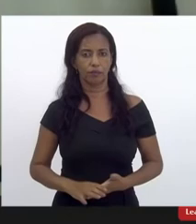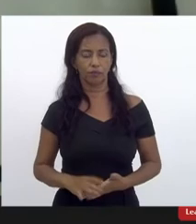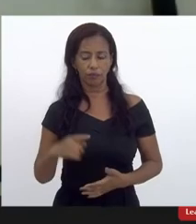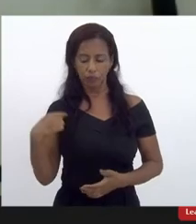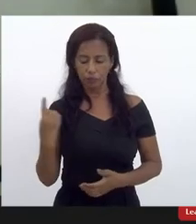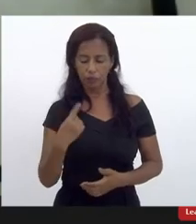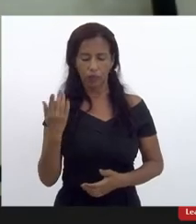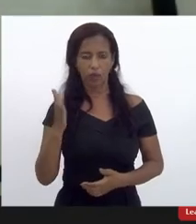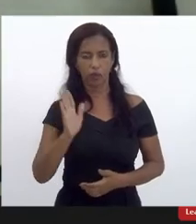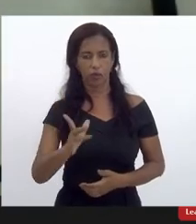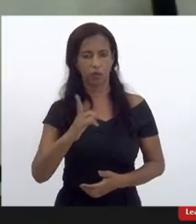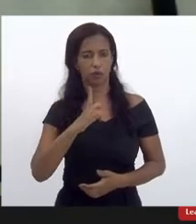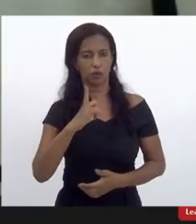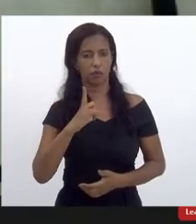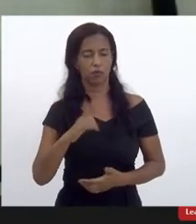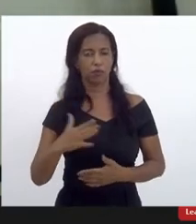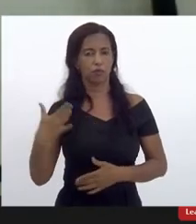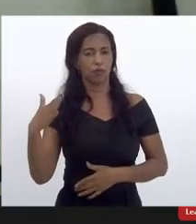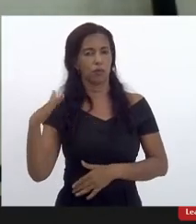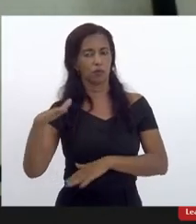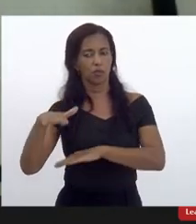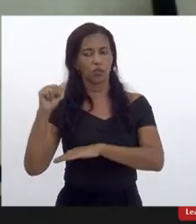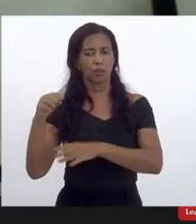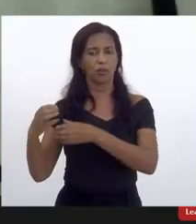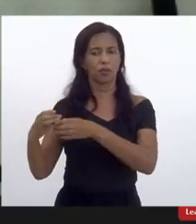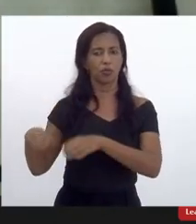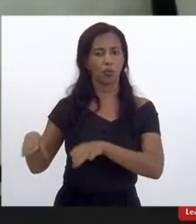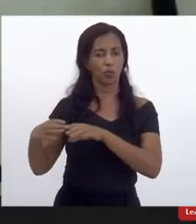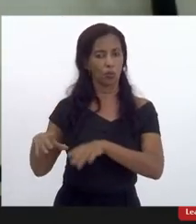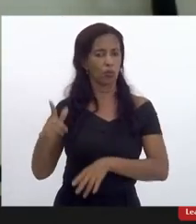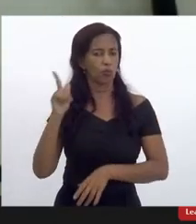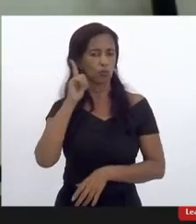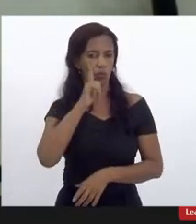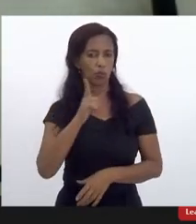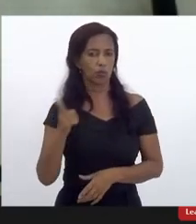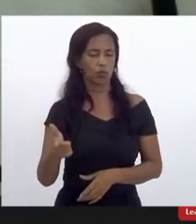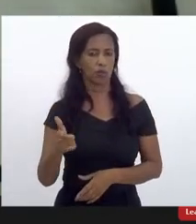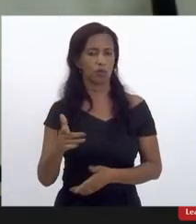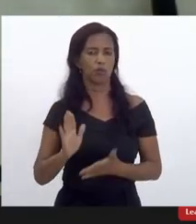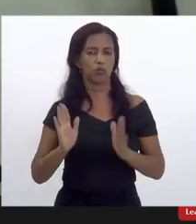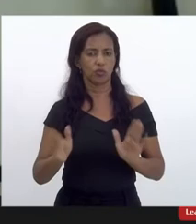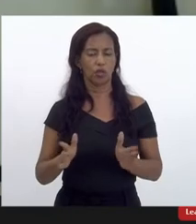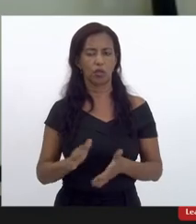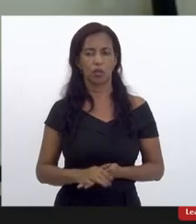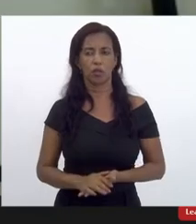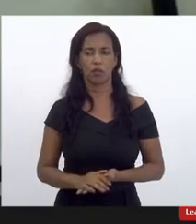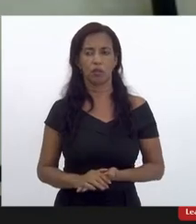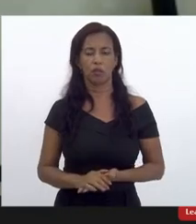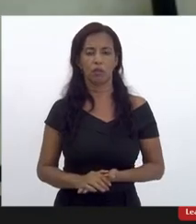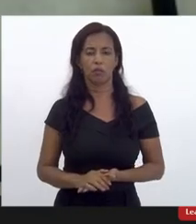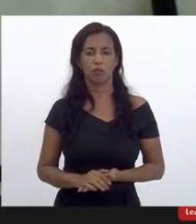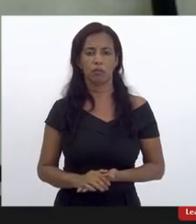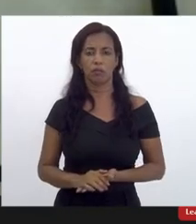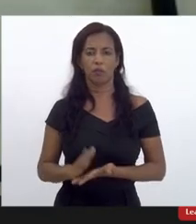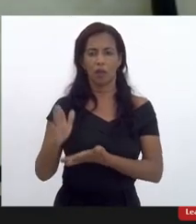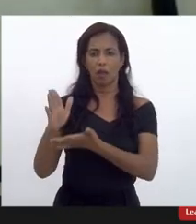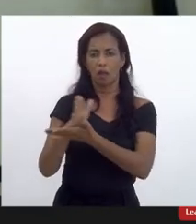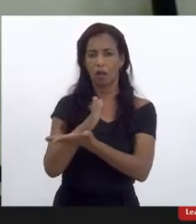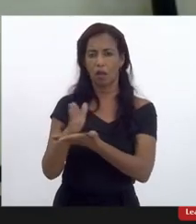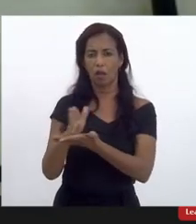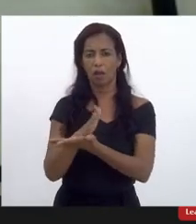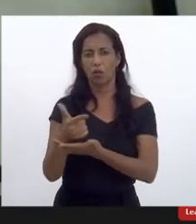já tivemos aí uma chamada de concurso e nós conseguimos convocar a grande maioria, se vocês verem,